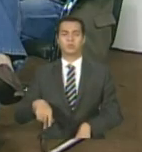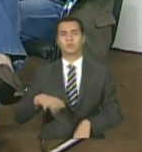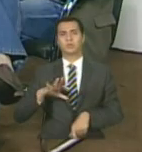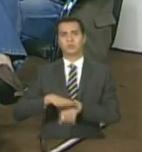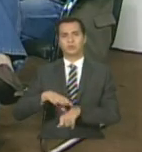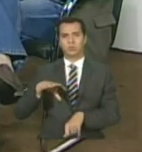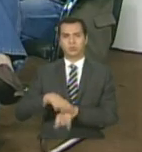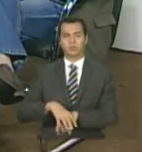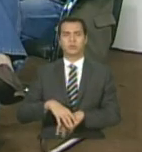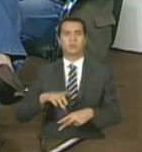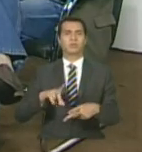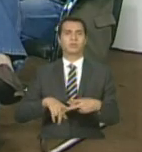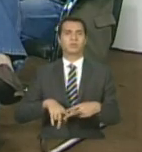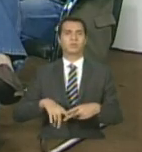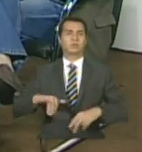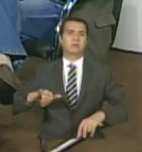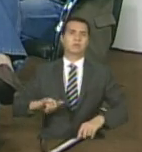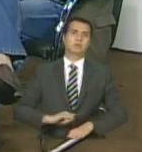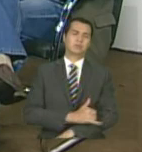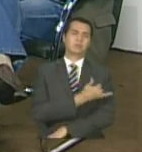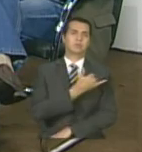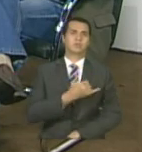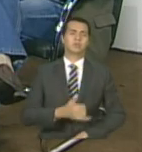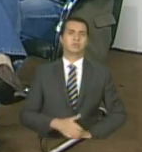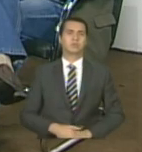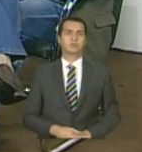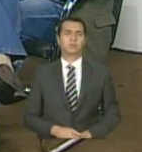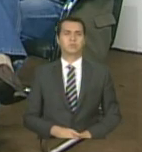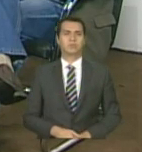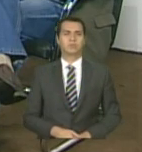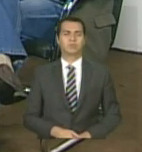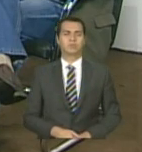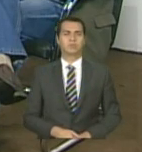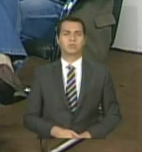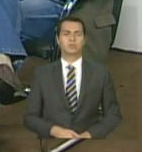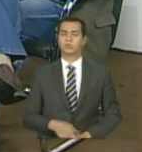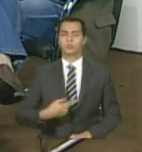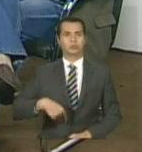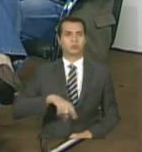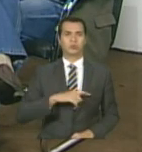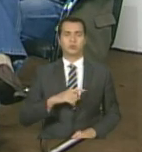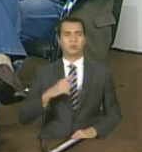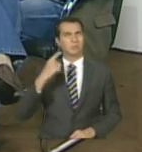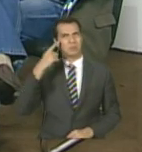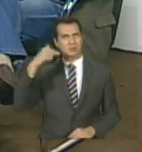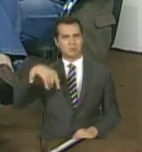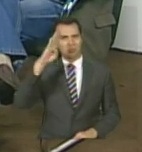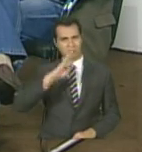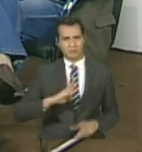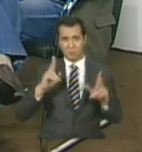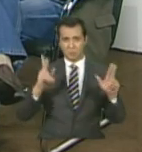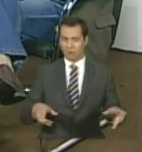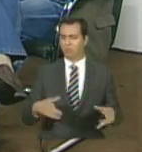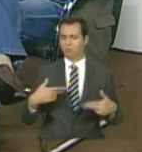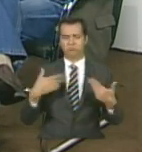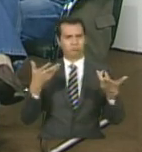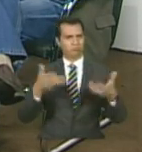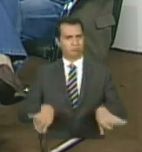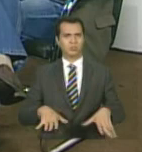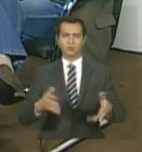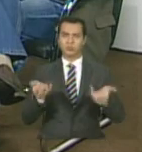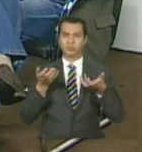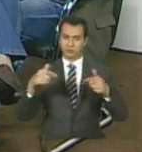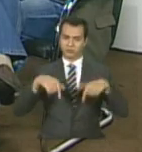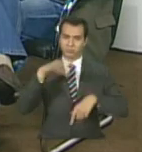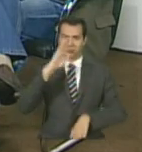adoecida, com taxas de obesidade absurdas, e é isso que nós não queremos para o Brasil. O que nós queremos é que as pessoas